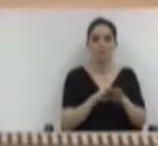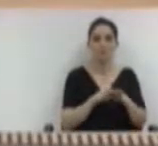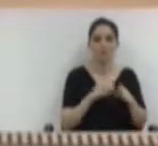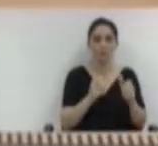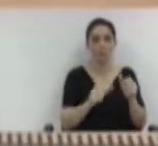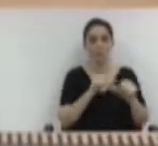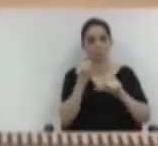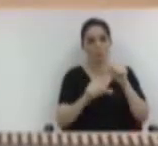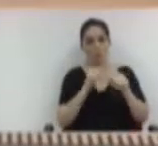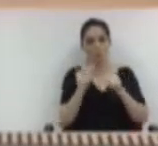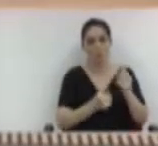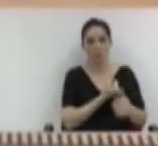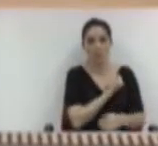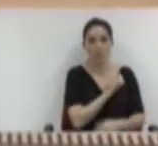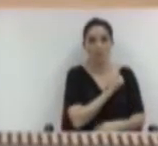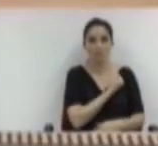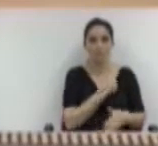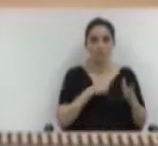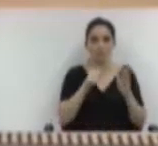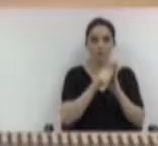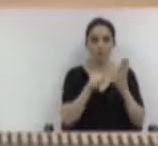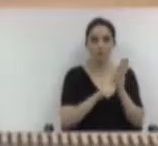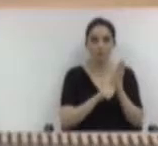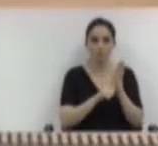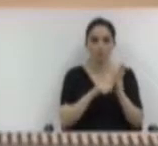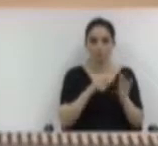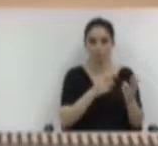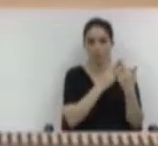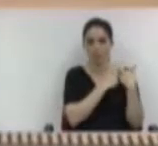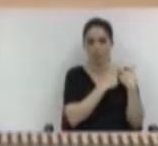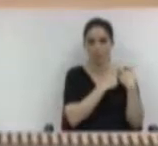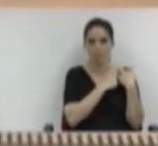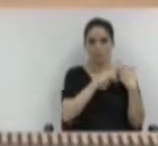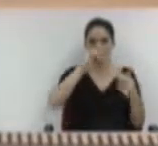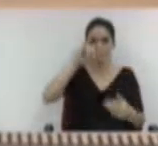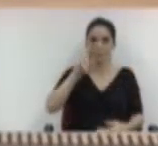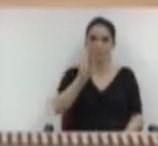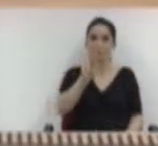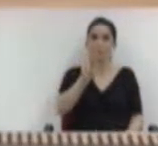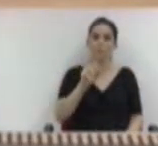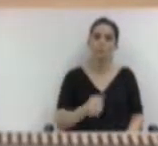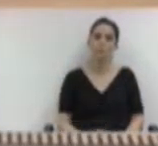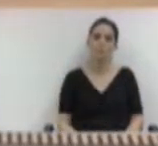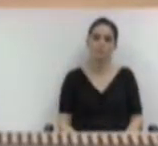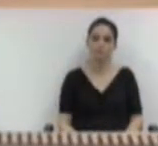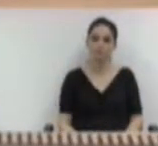Vereador José Eduardo Monteiro Júnior, Junegão.